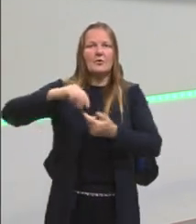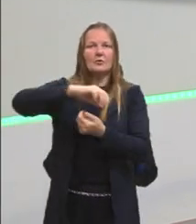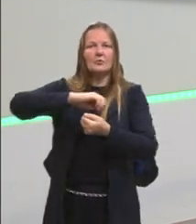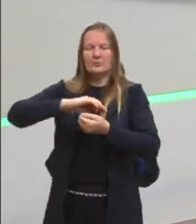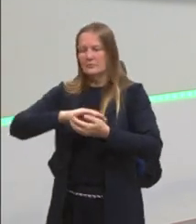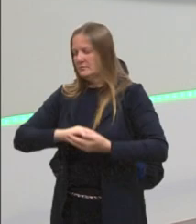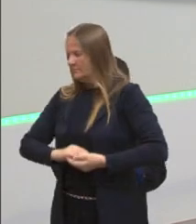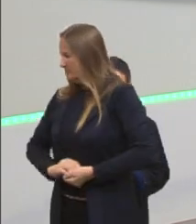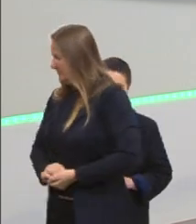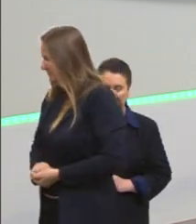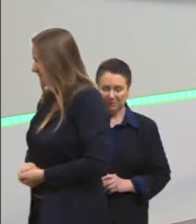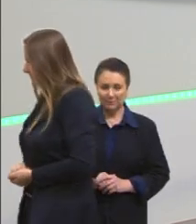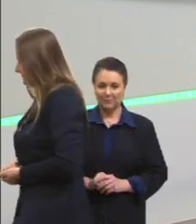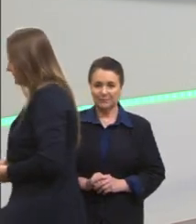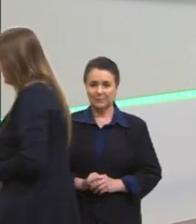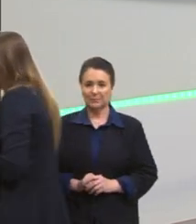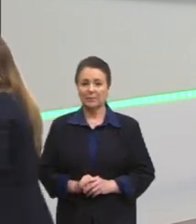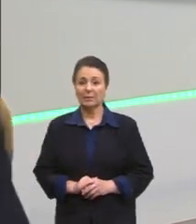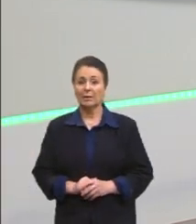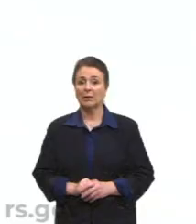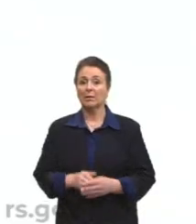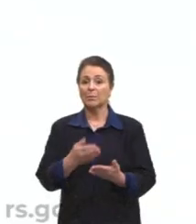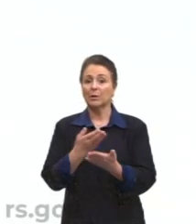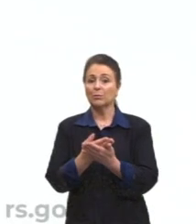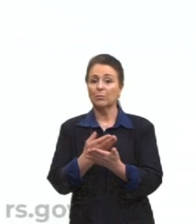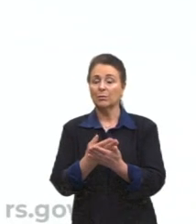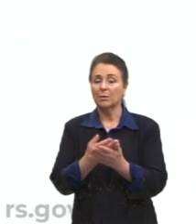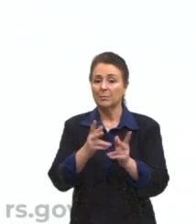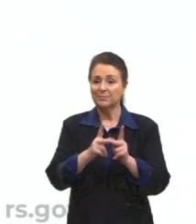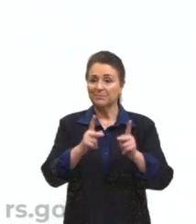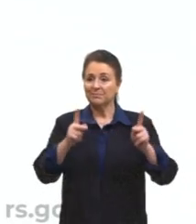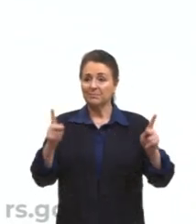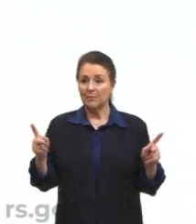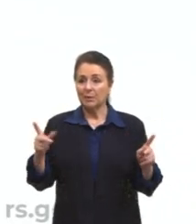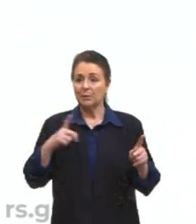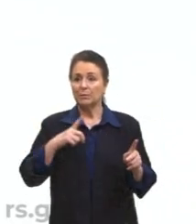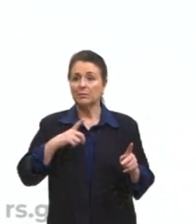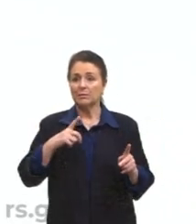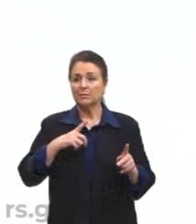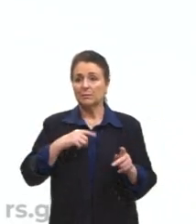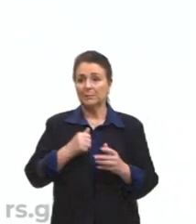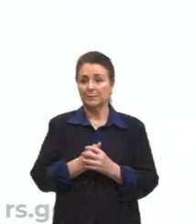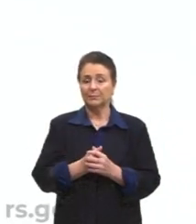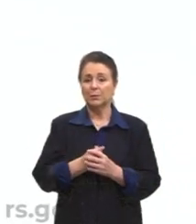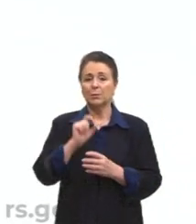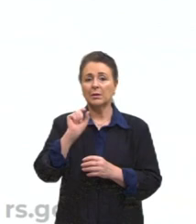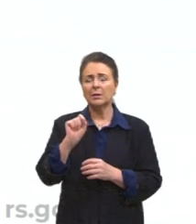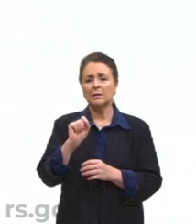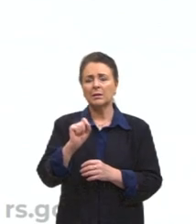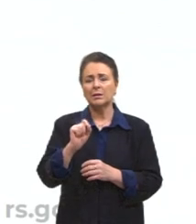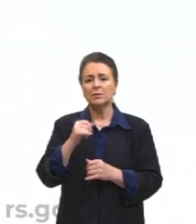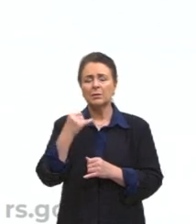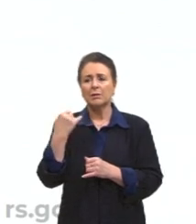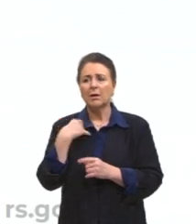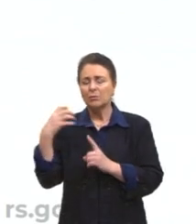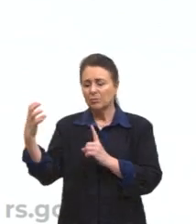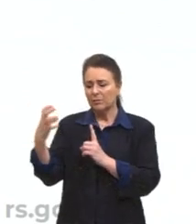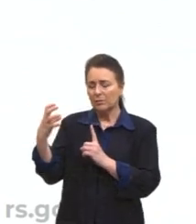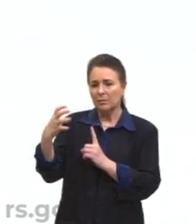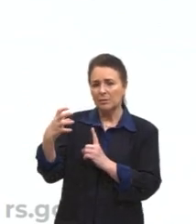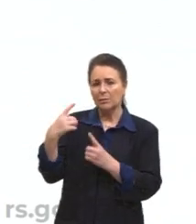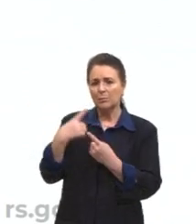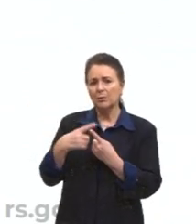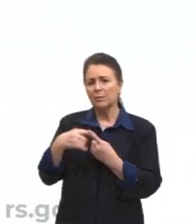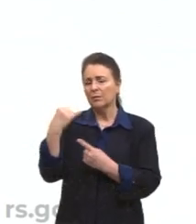aula do número 10 Nós estudamos todo esse período da modernização o que isso implicou né Que fatores isso foram